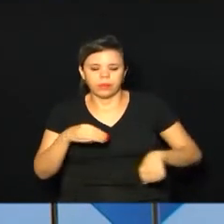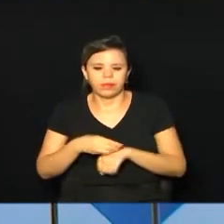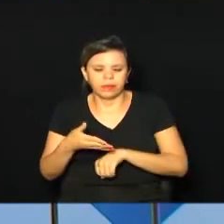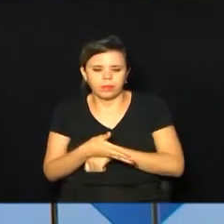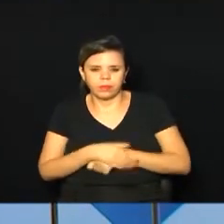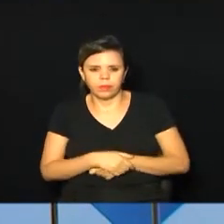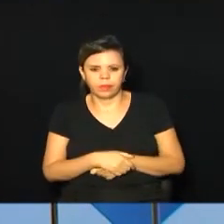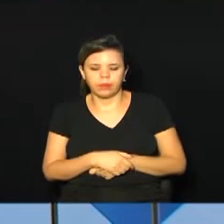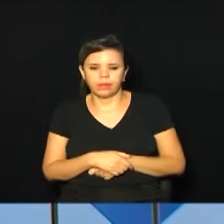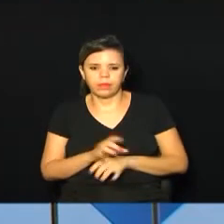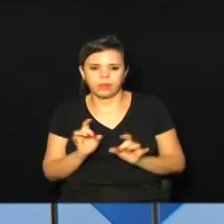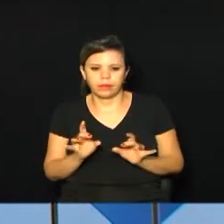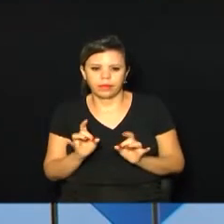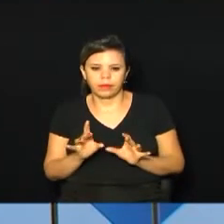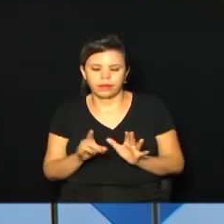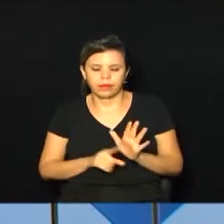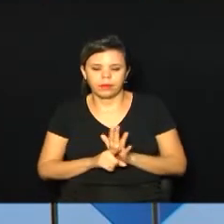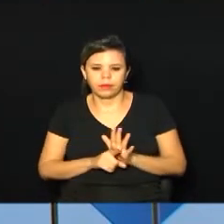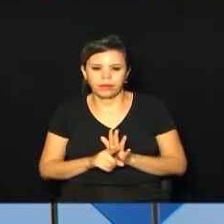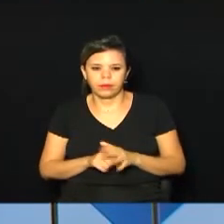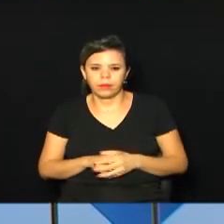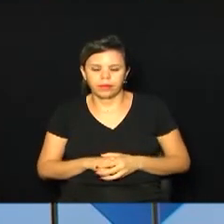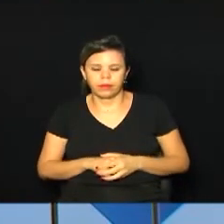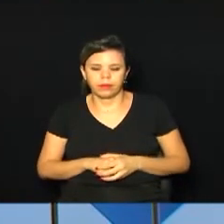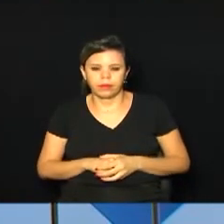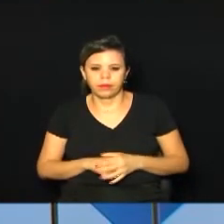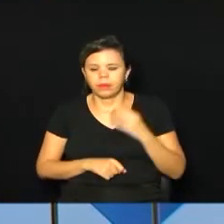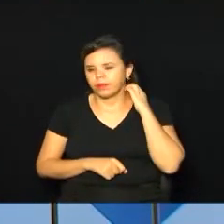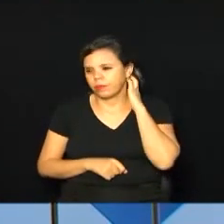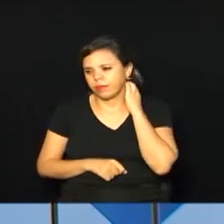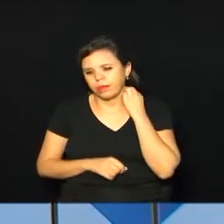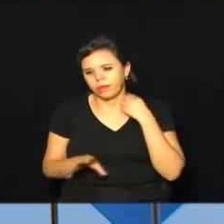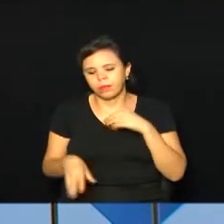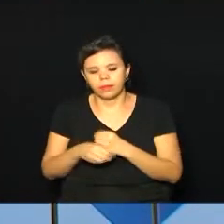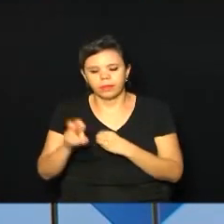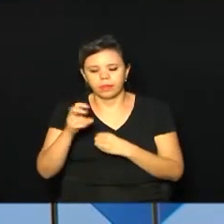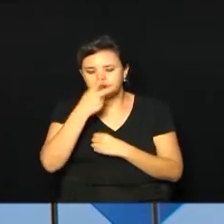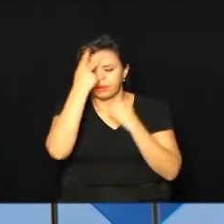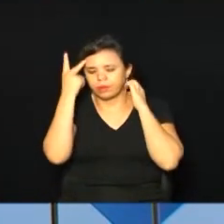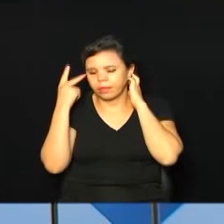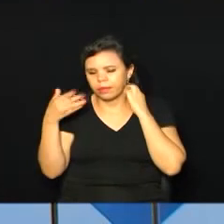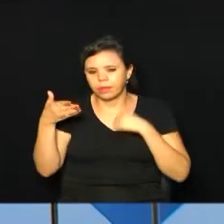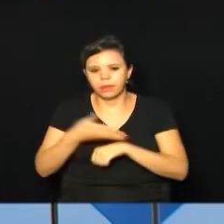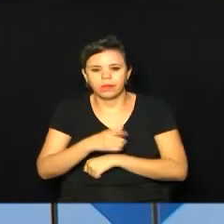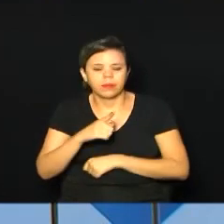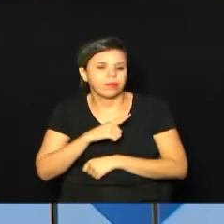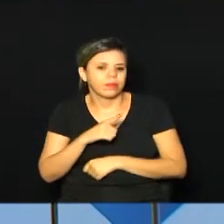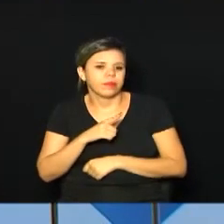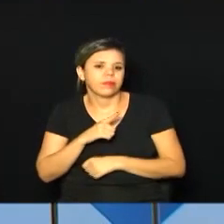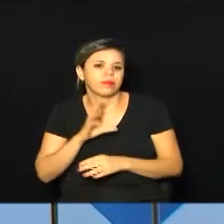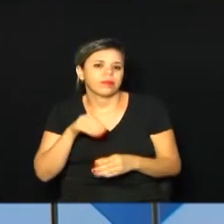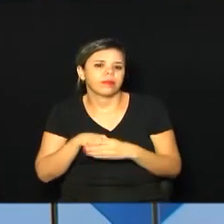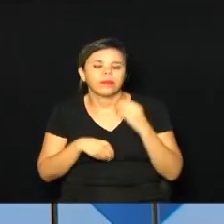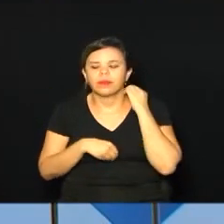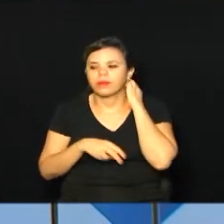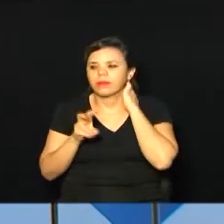dessa comissão especial de estudos. A partir disso, então, constituídos 5 membros, nós temos aí, dentro